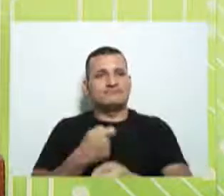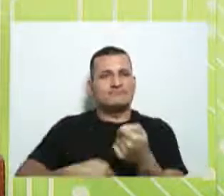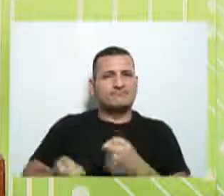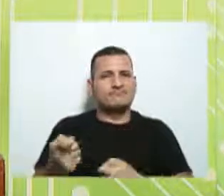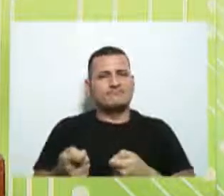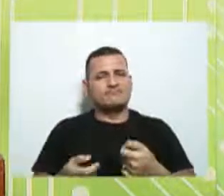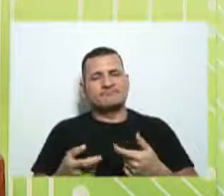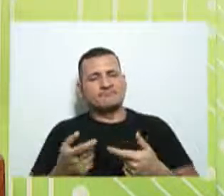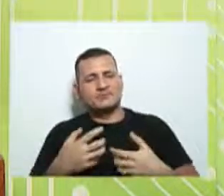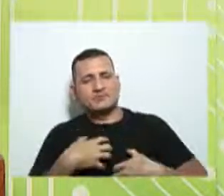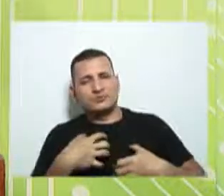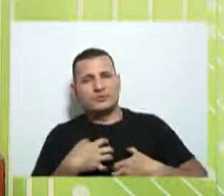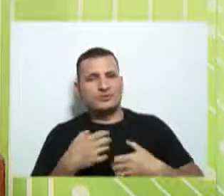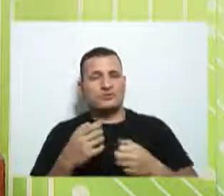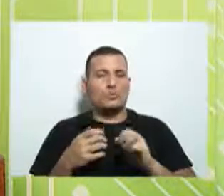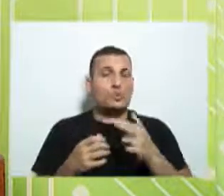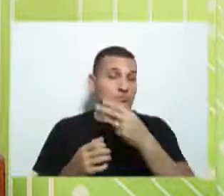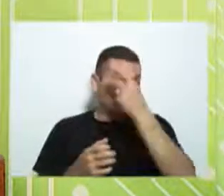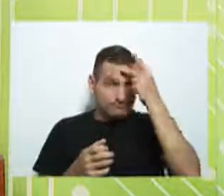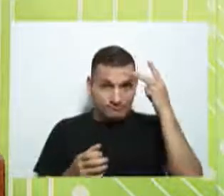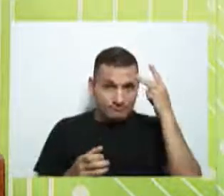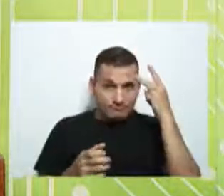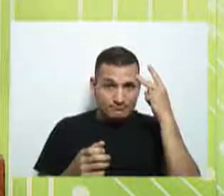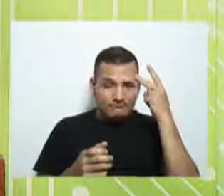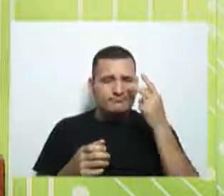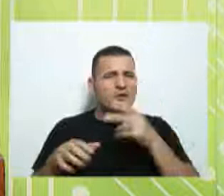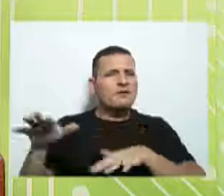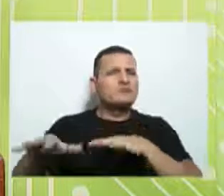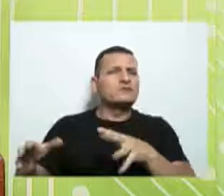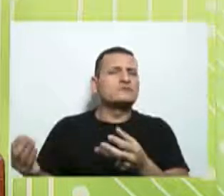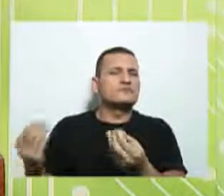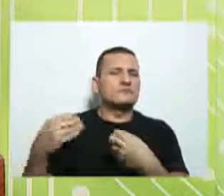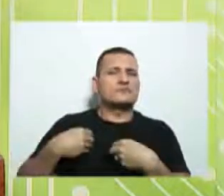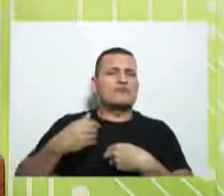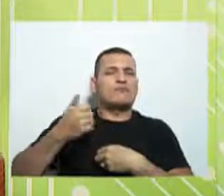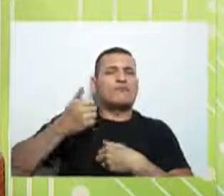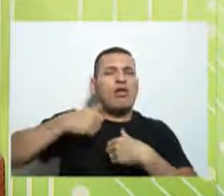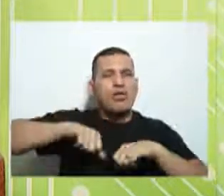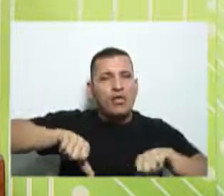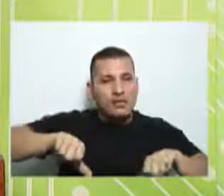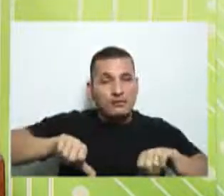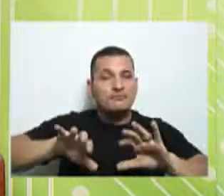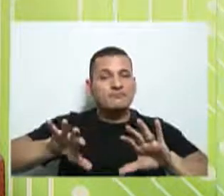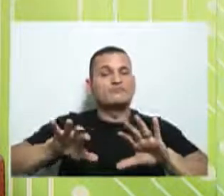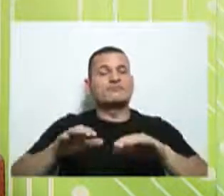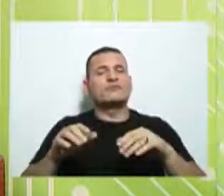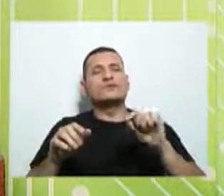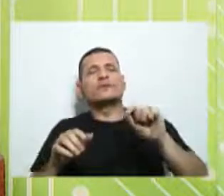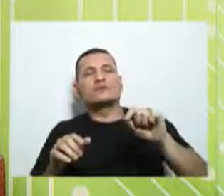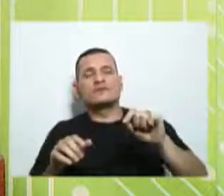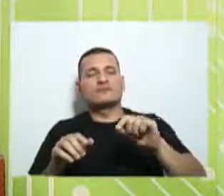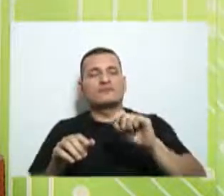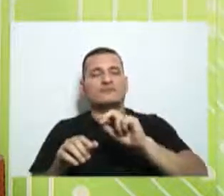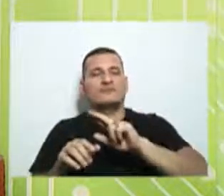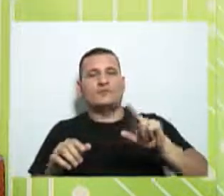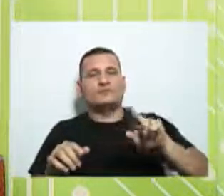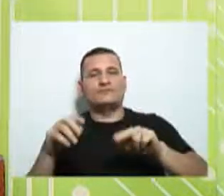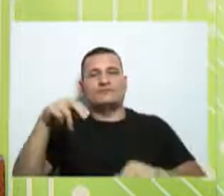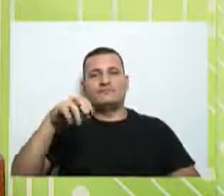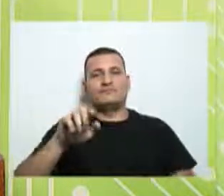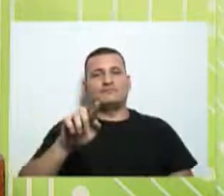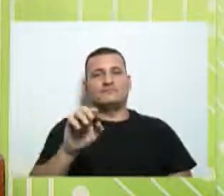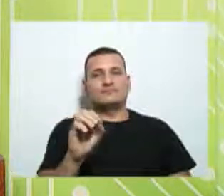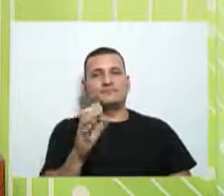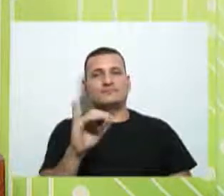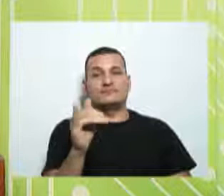mesmo, com seus sentimentos, com as pessoas que de repente estão te deixando um pouco para baixo. Estamos falando aqui então de quê? De negociação.